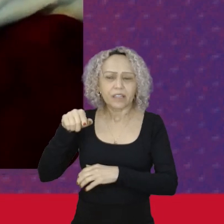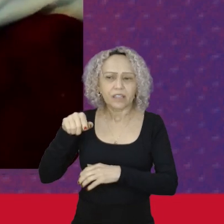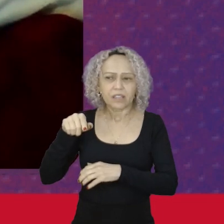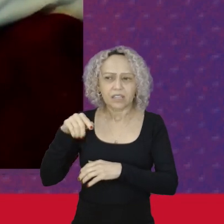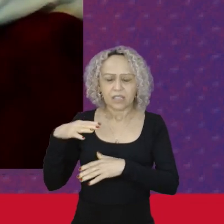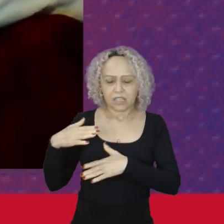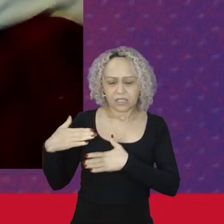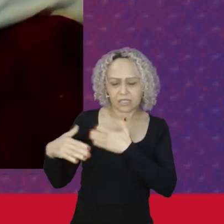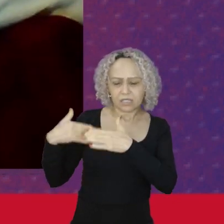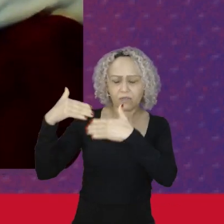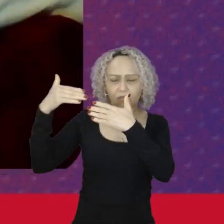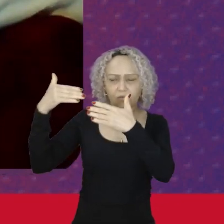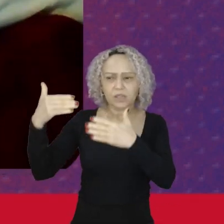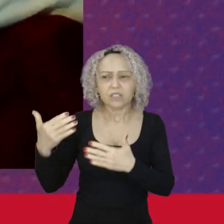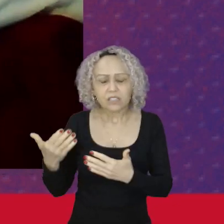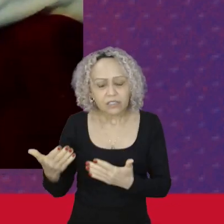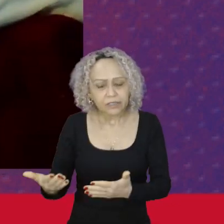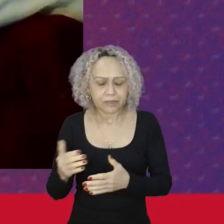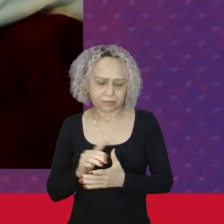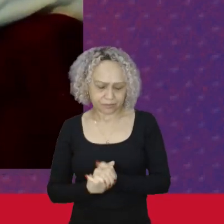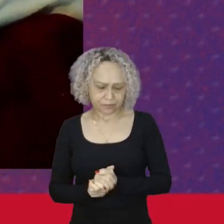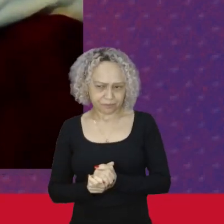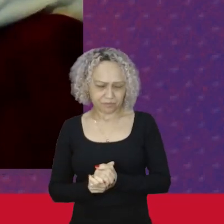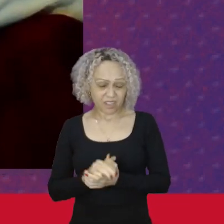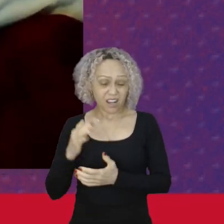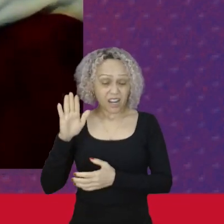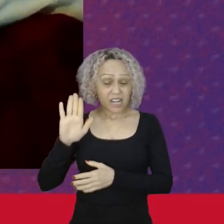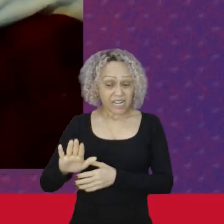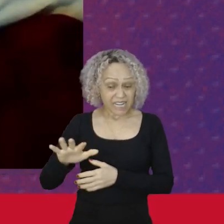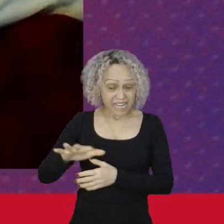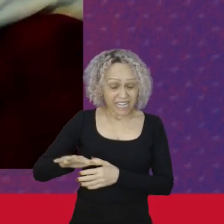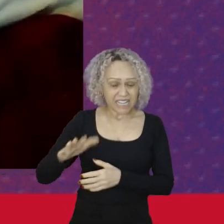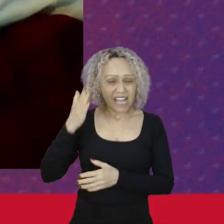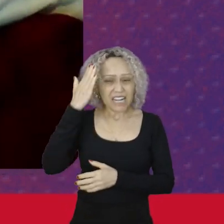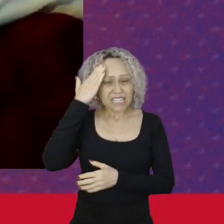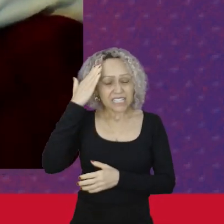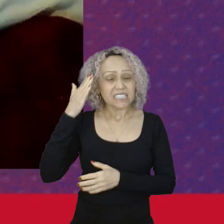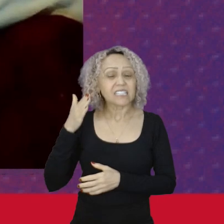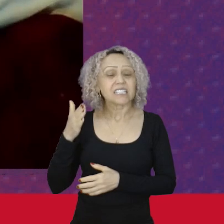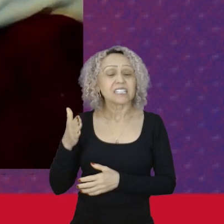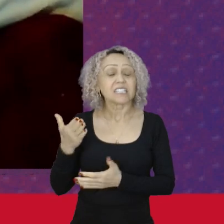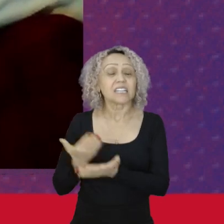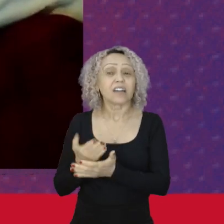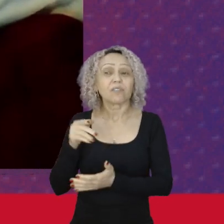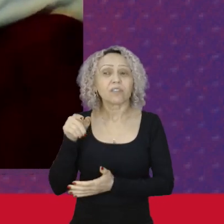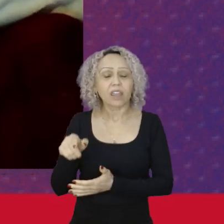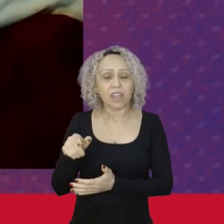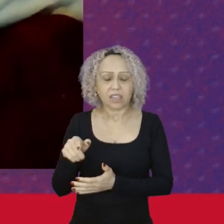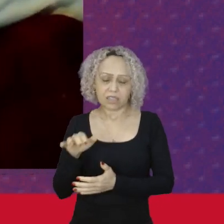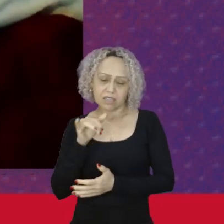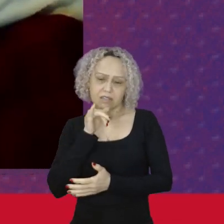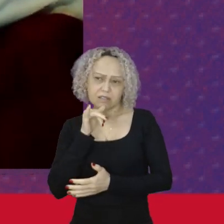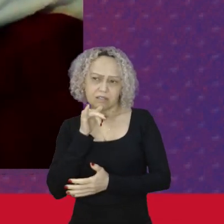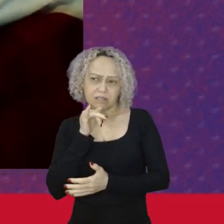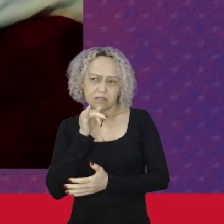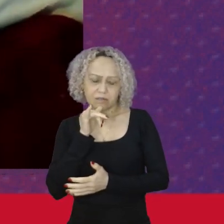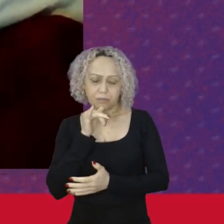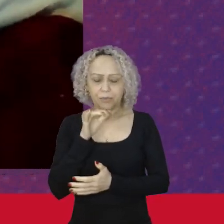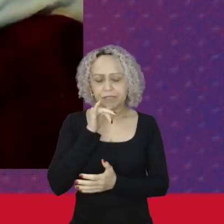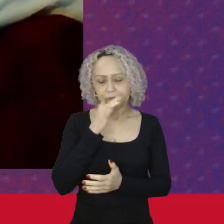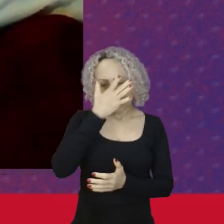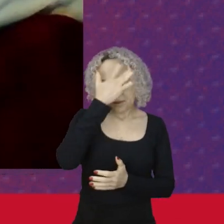vem até hoje, que a deficiência poderia ser minorada através da